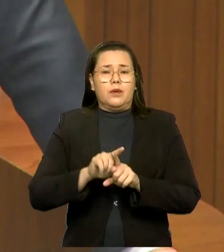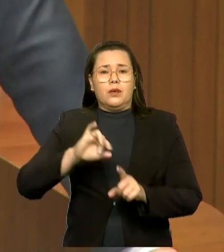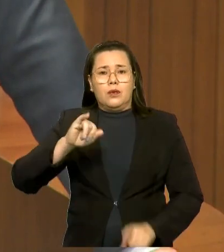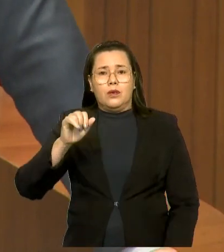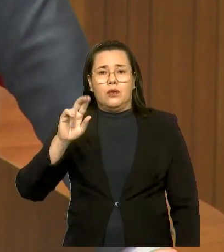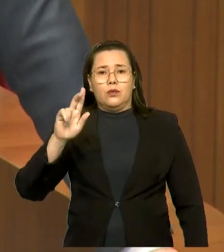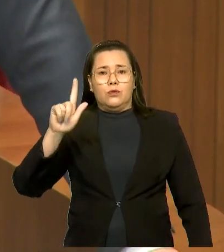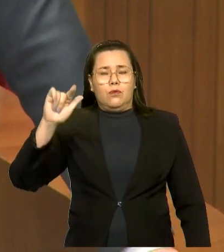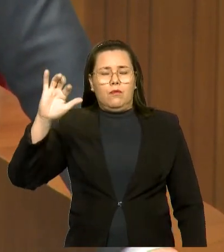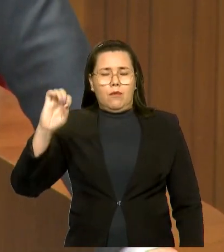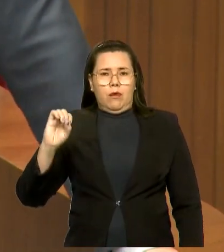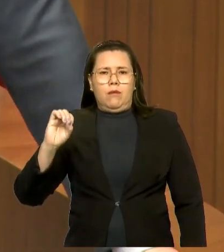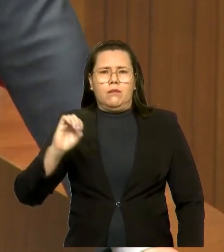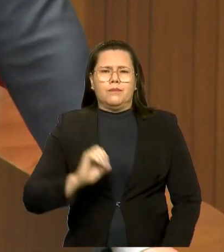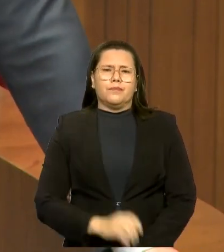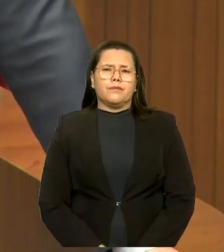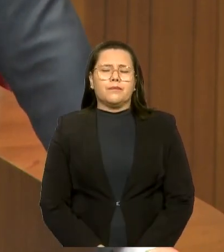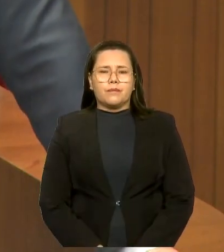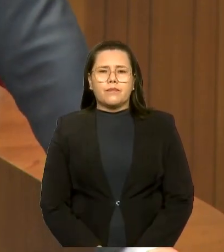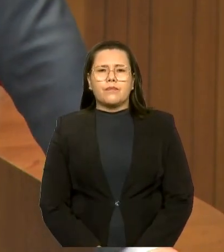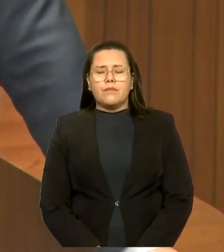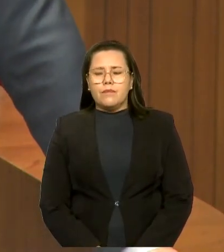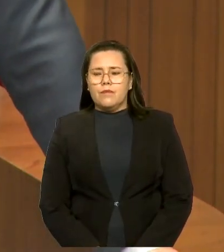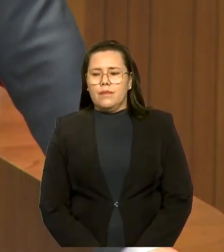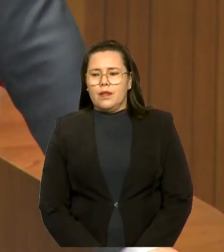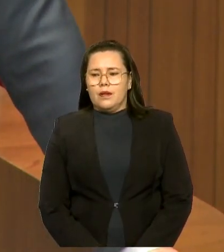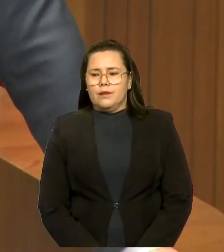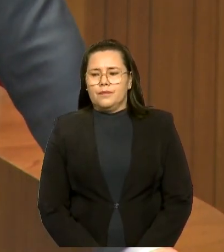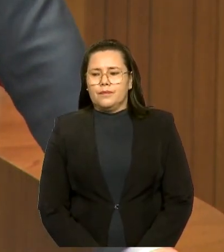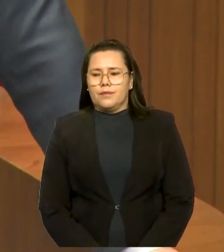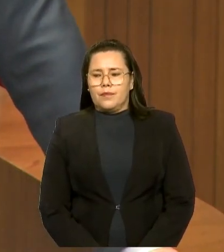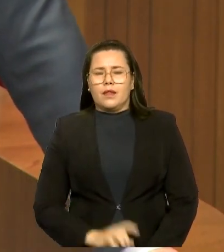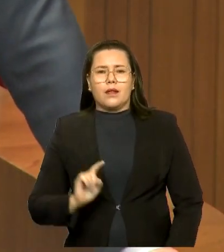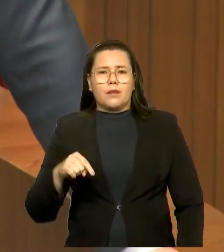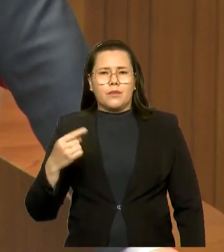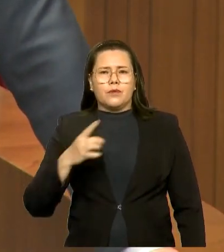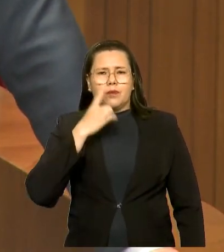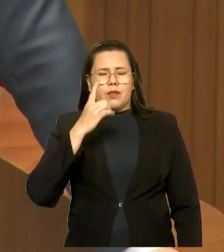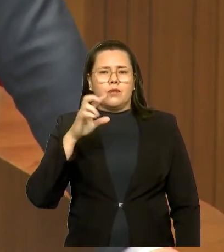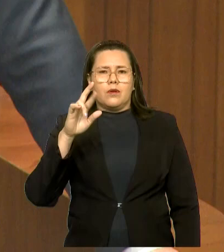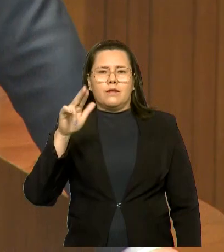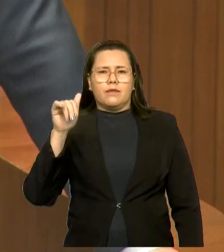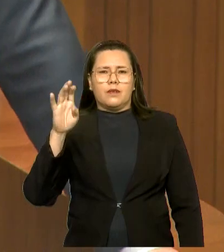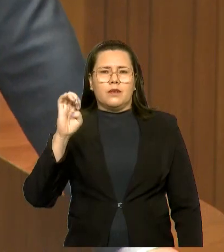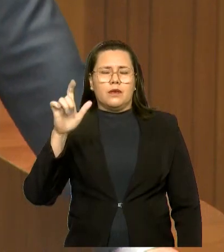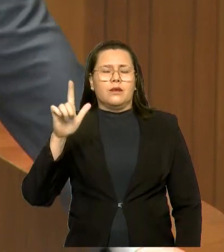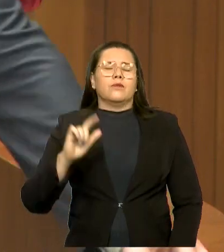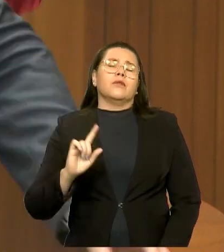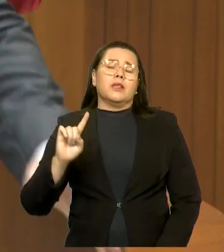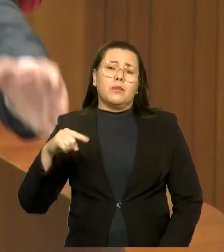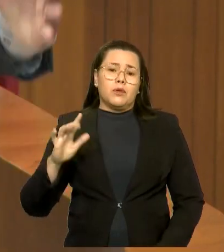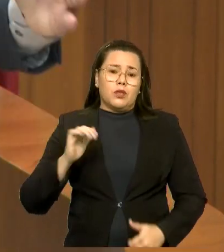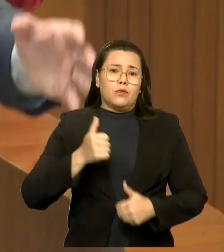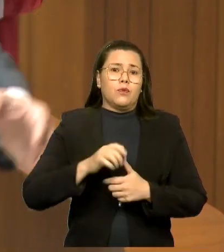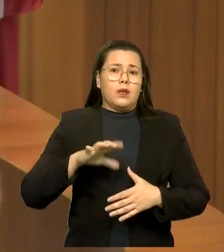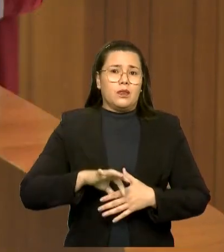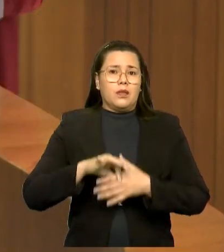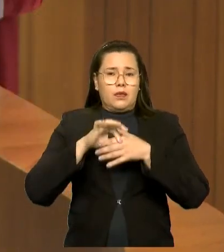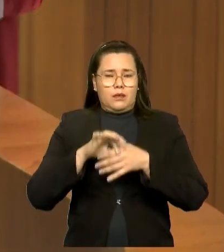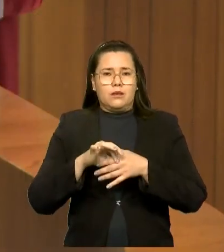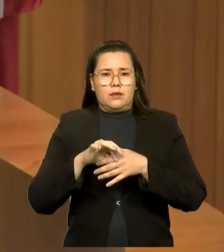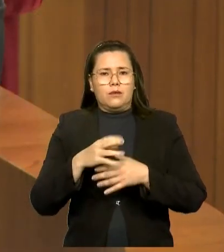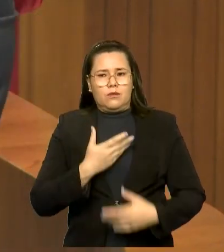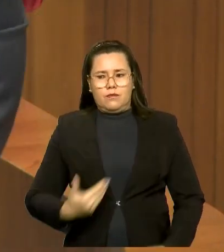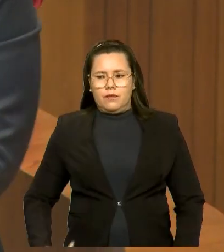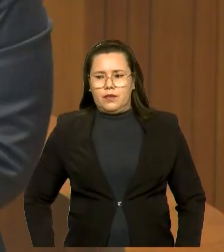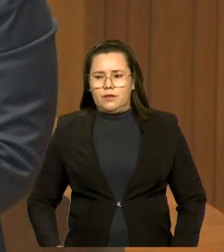compuseram o governo naquele momento. No momento seguinte, o deputado Rafael, que depois assumiu a liderança do governo. Brincávamos que naquele momento tínhamos